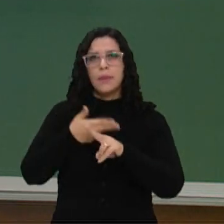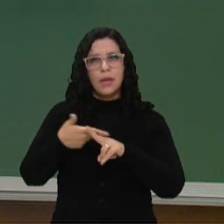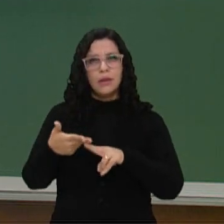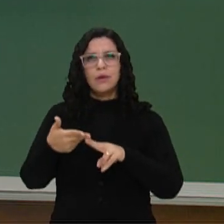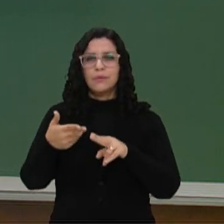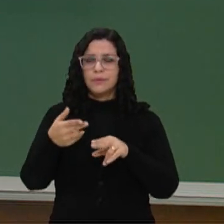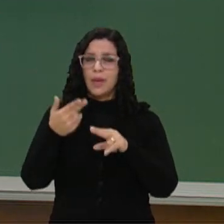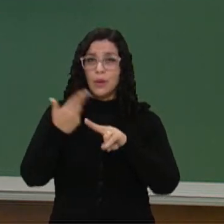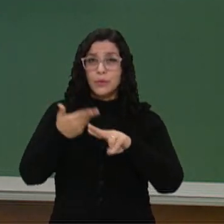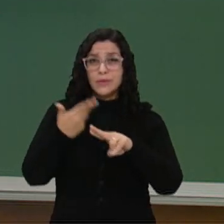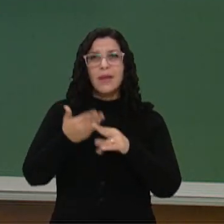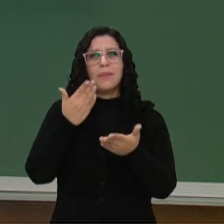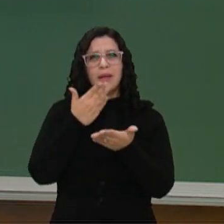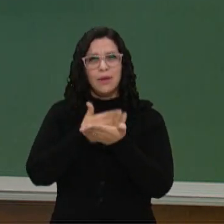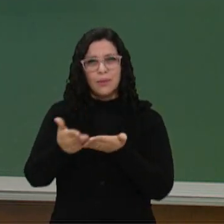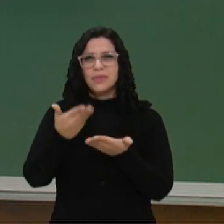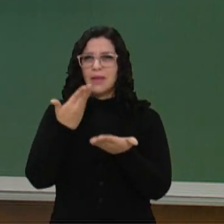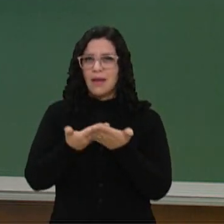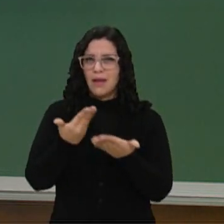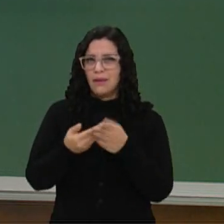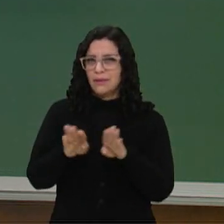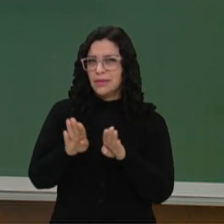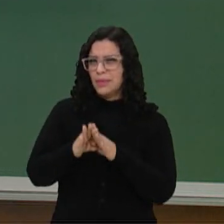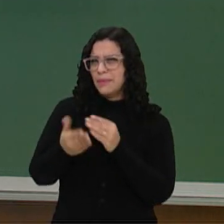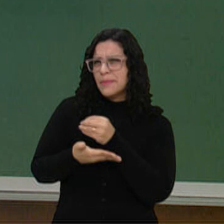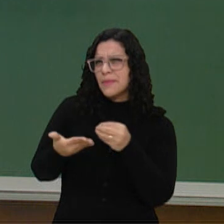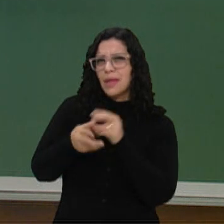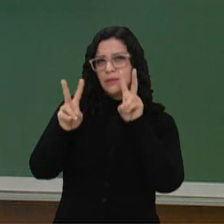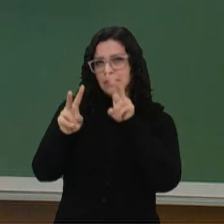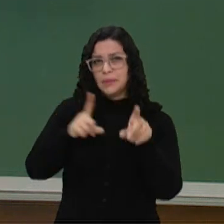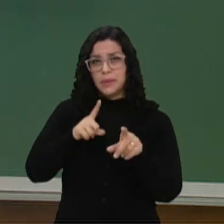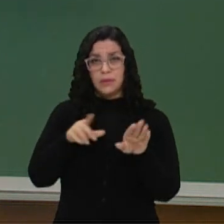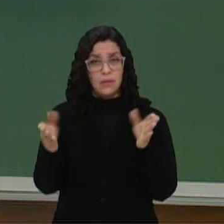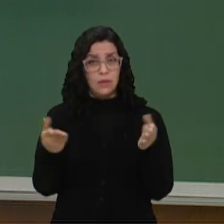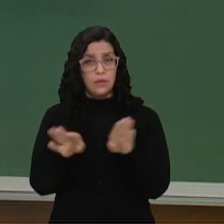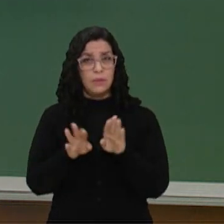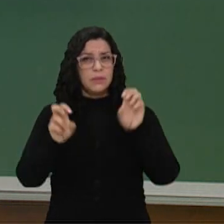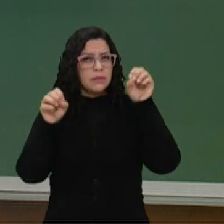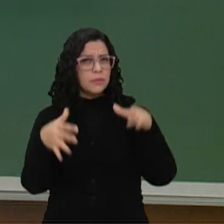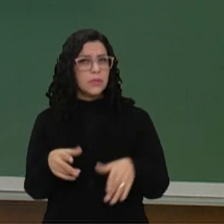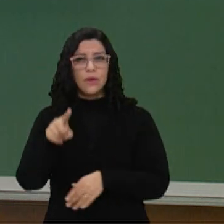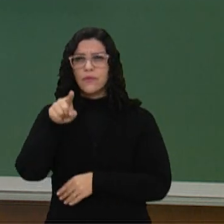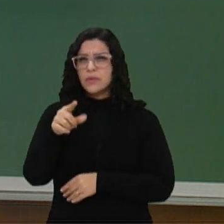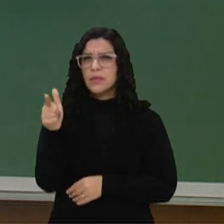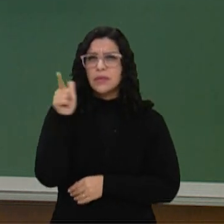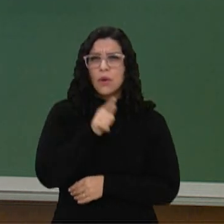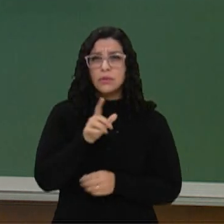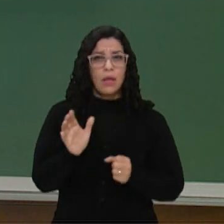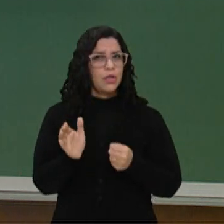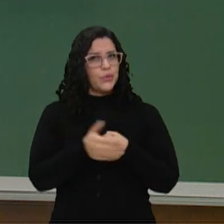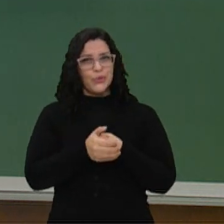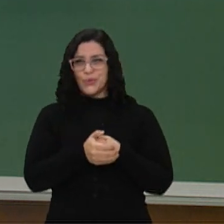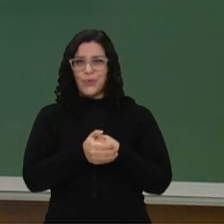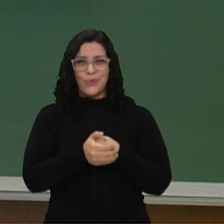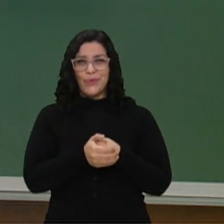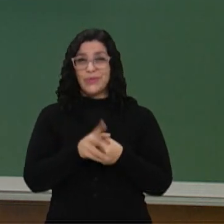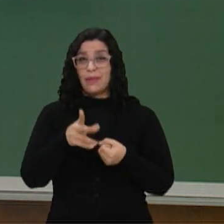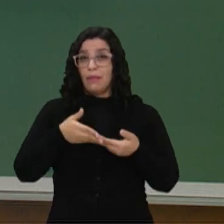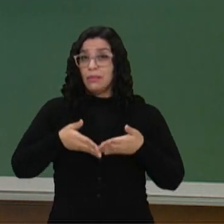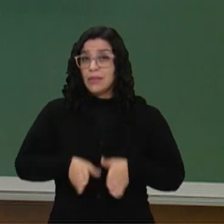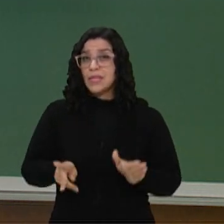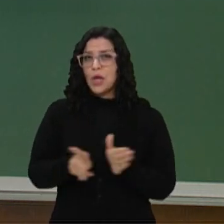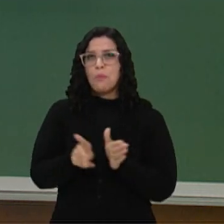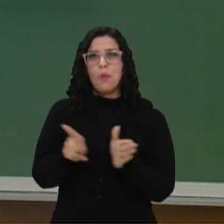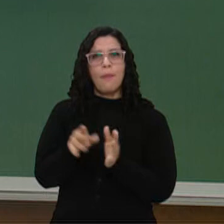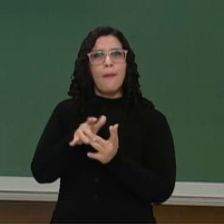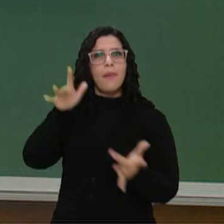essa aula e embasar o nosso assunto. A citação diz: "Você não consegue se esconder quando nasceu para